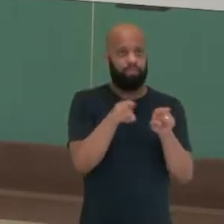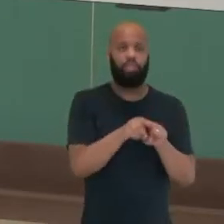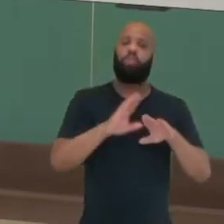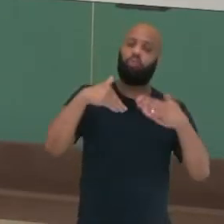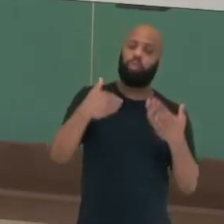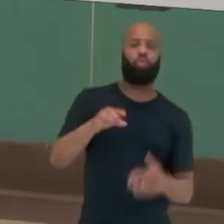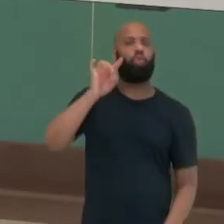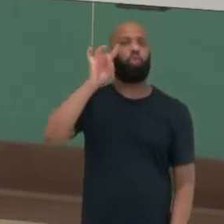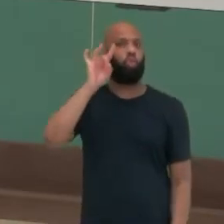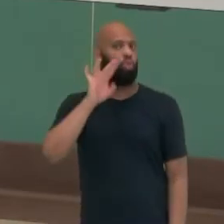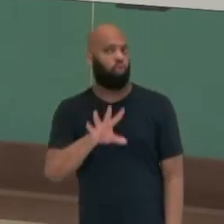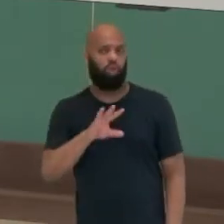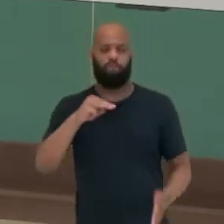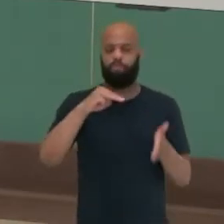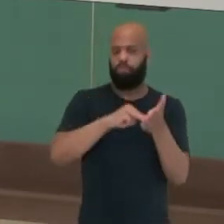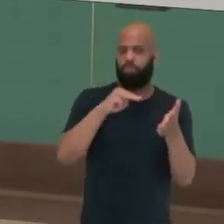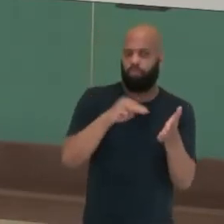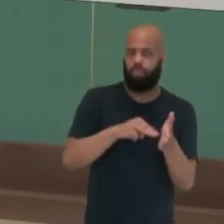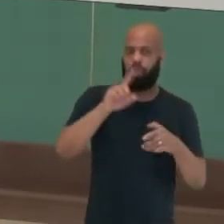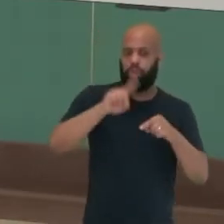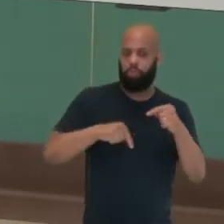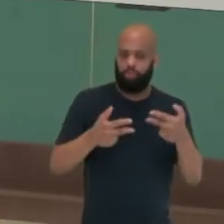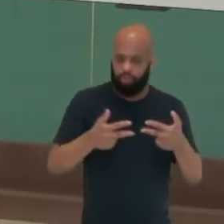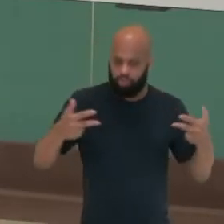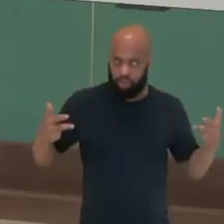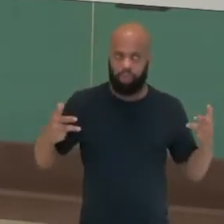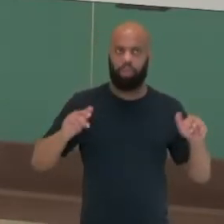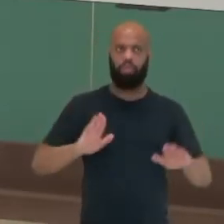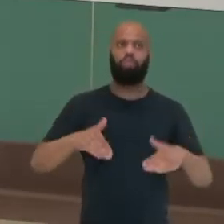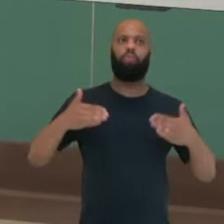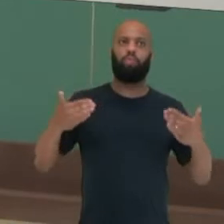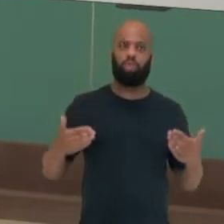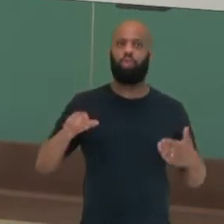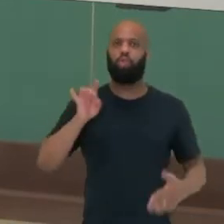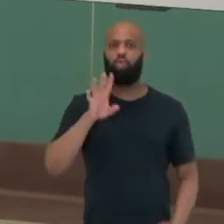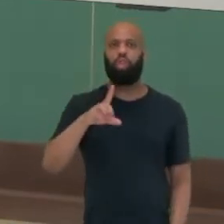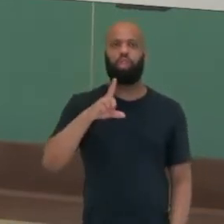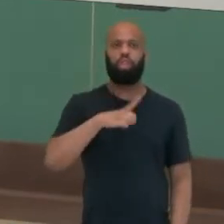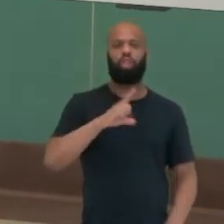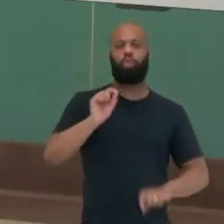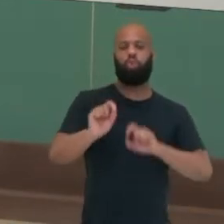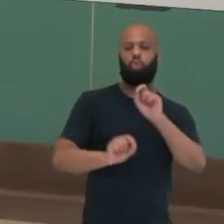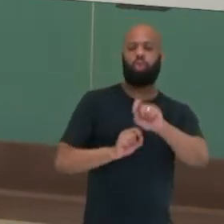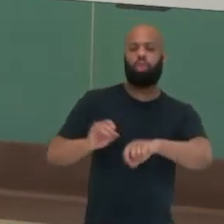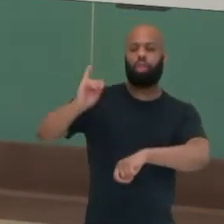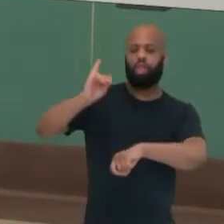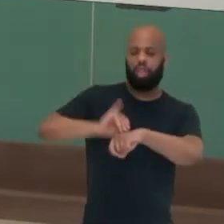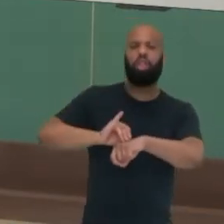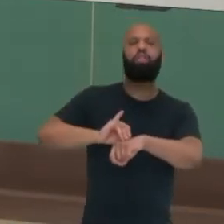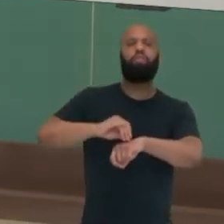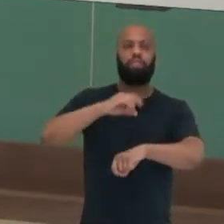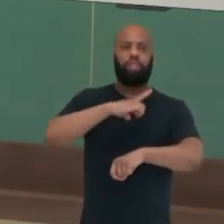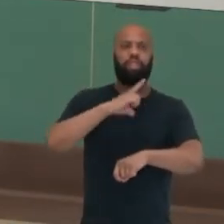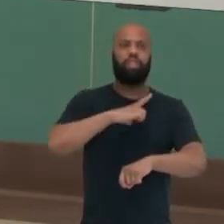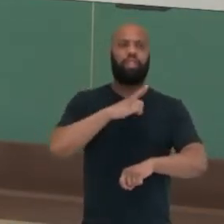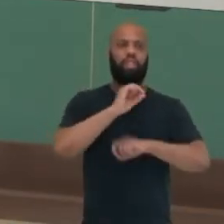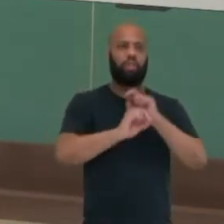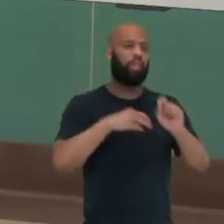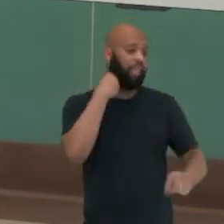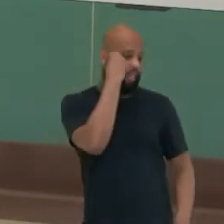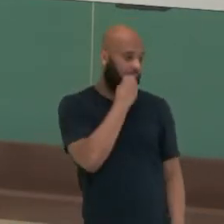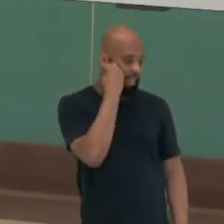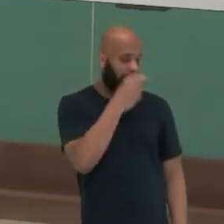que só as causas materiais, só os objetos empíricos nos